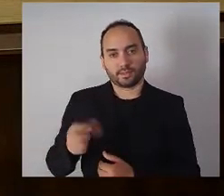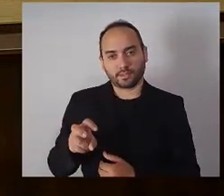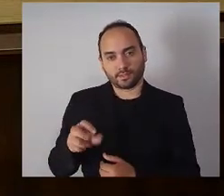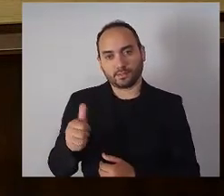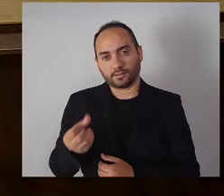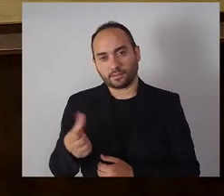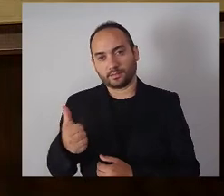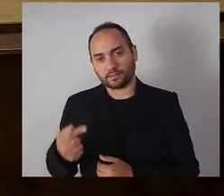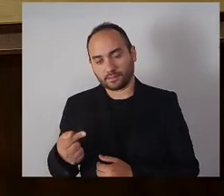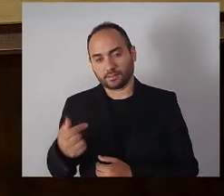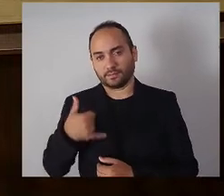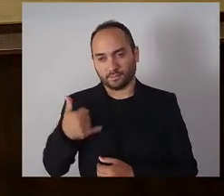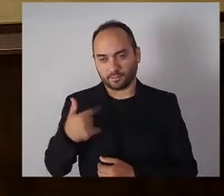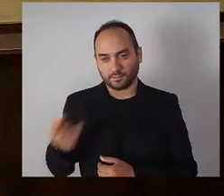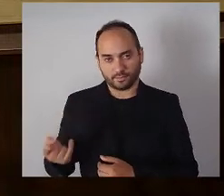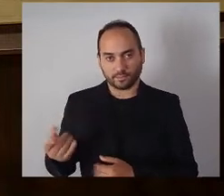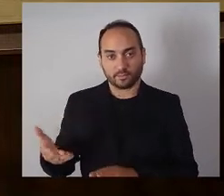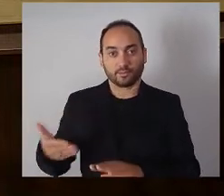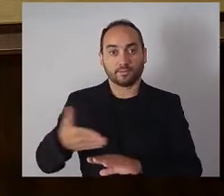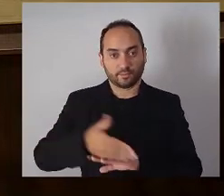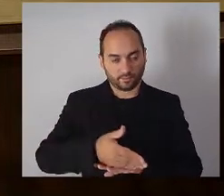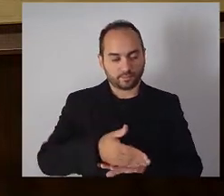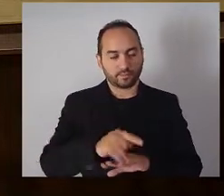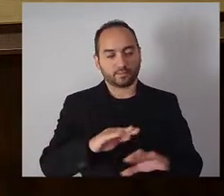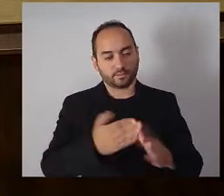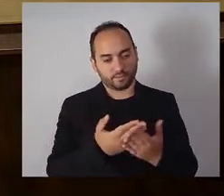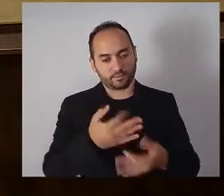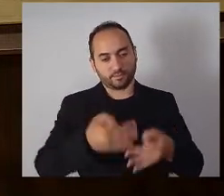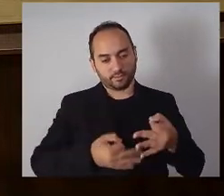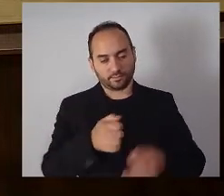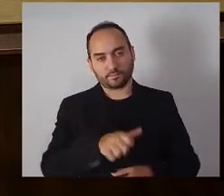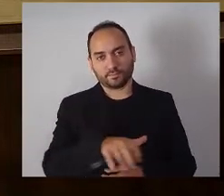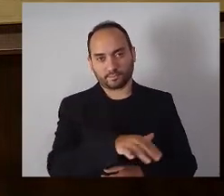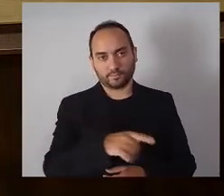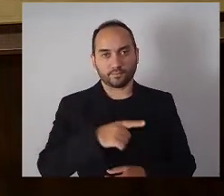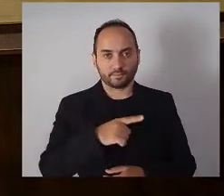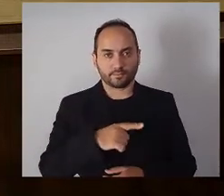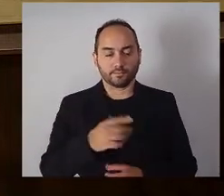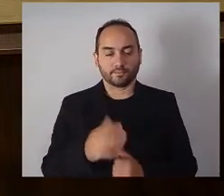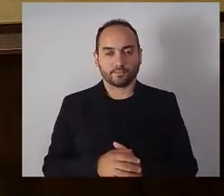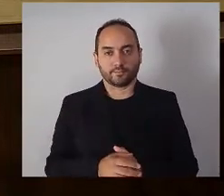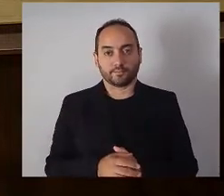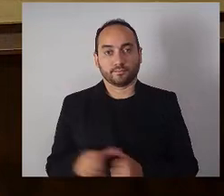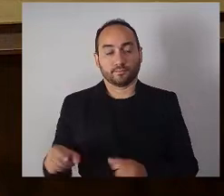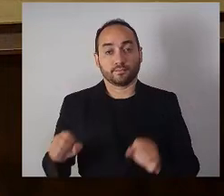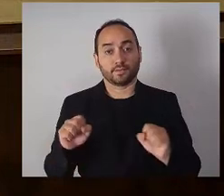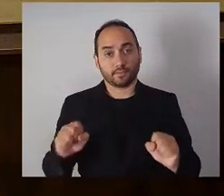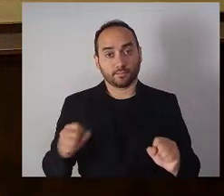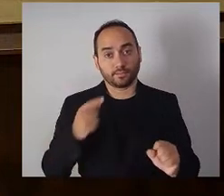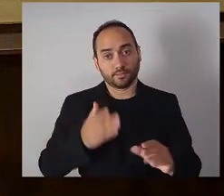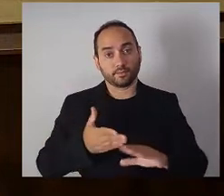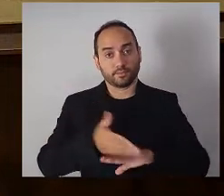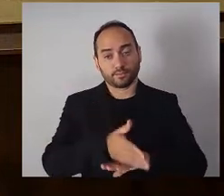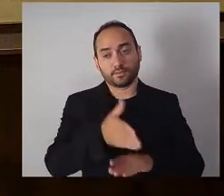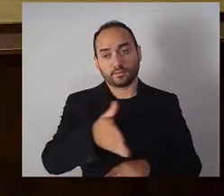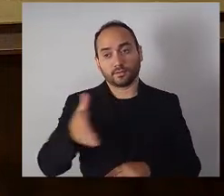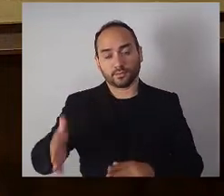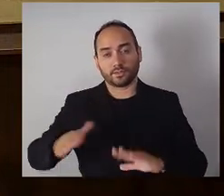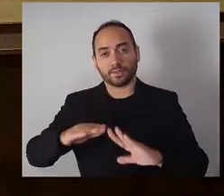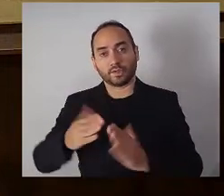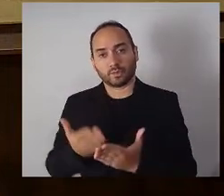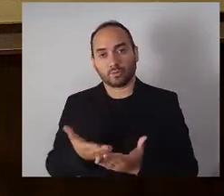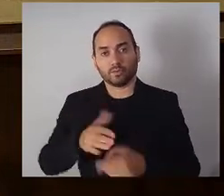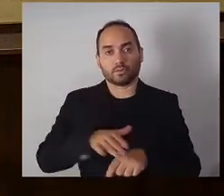16, 17 anos, e aí entra a nossa escola judiciária, né, para poder ir às escolas, conversar